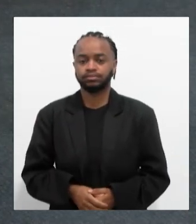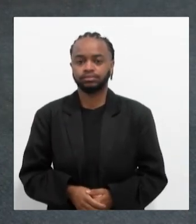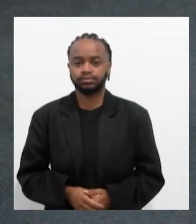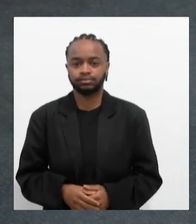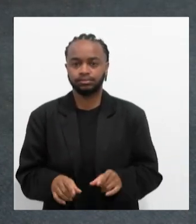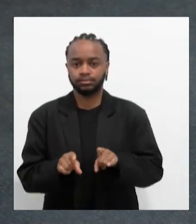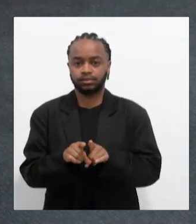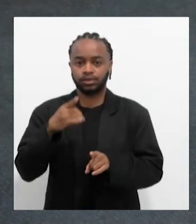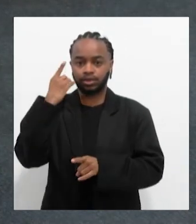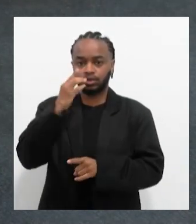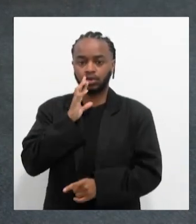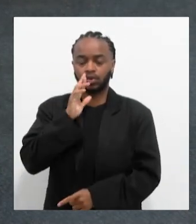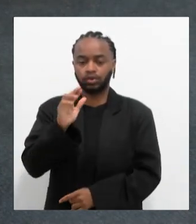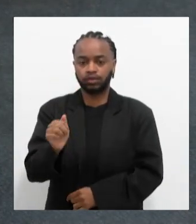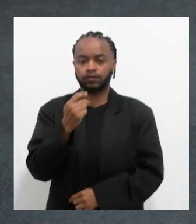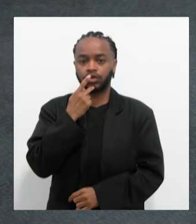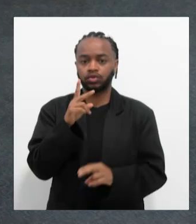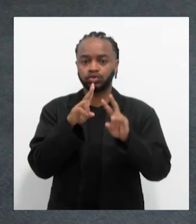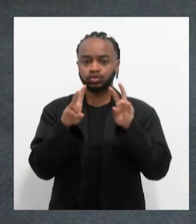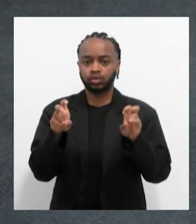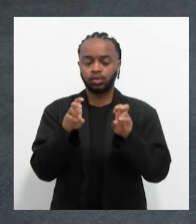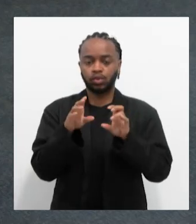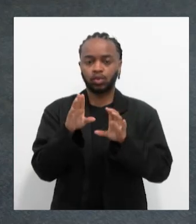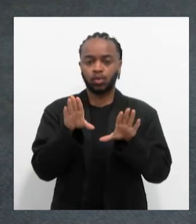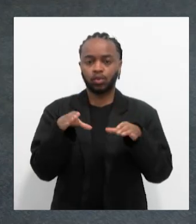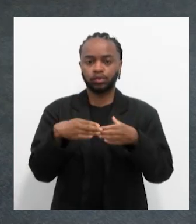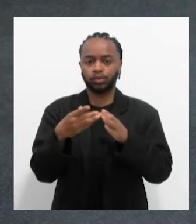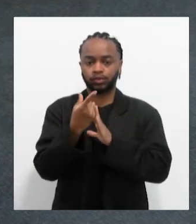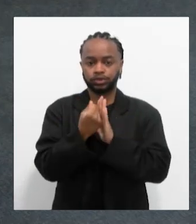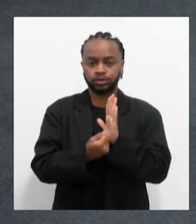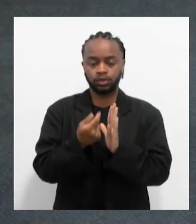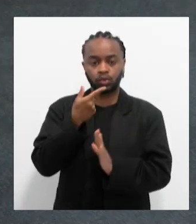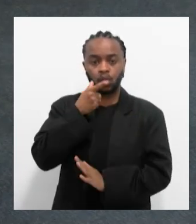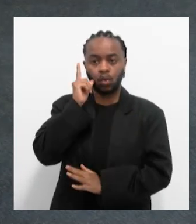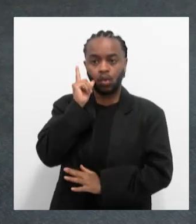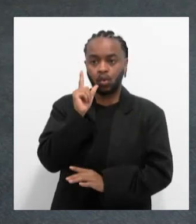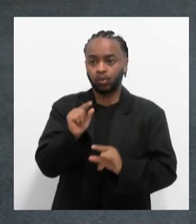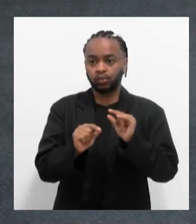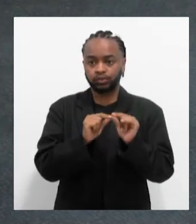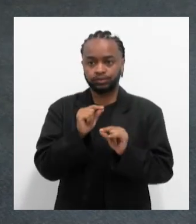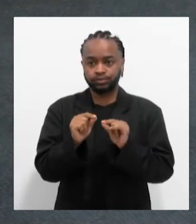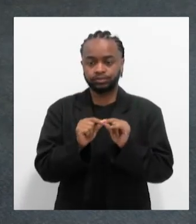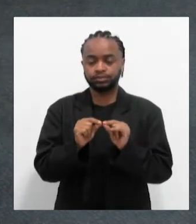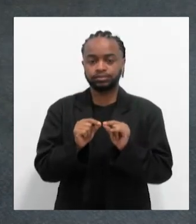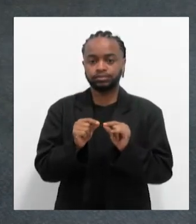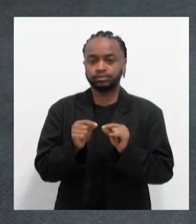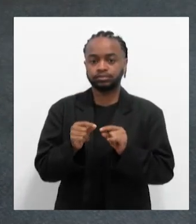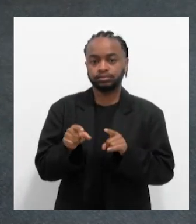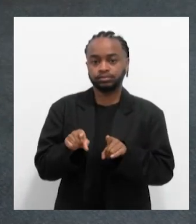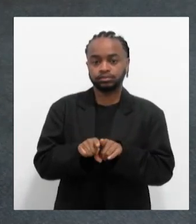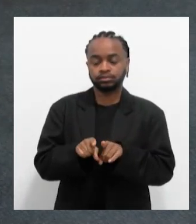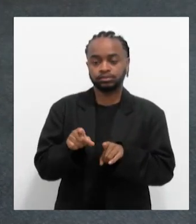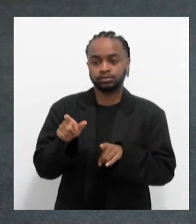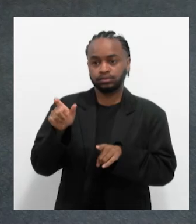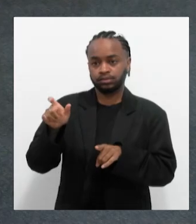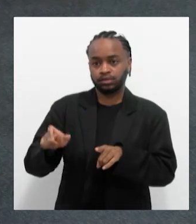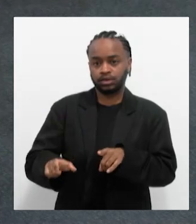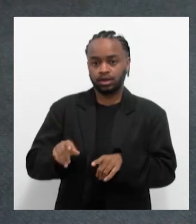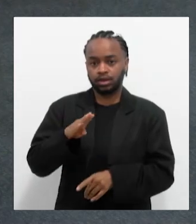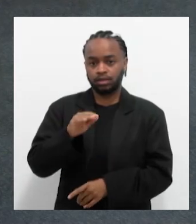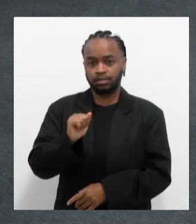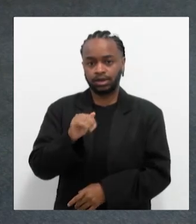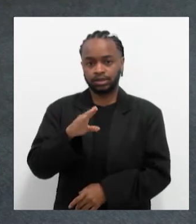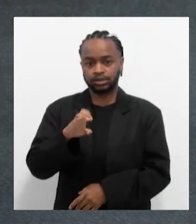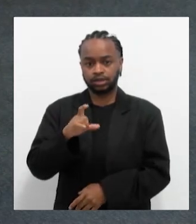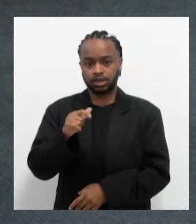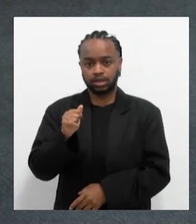Amorim falou aqui sobre a Comissão de Orçamento ontem, é que, até por uma orientação do presidente Bacelar,